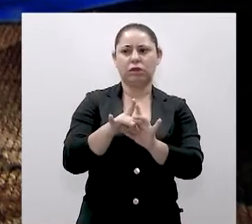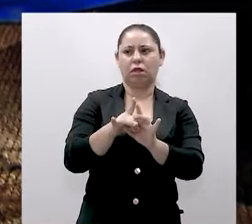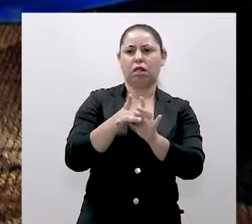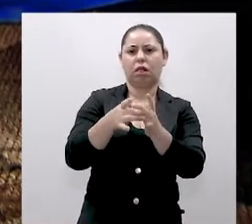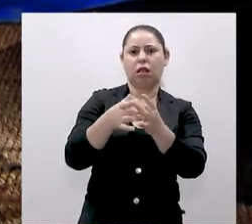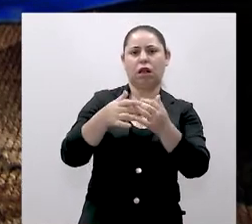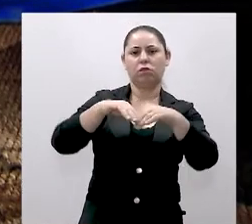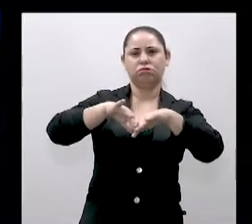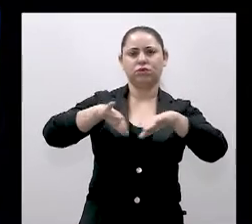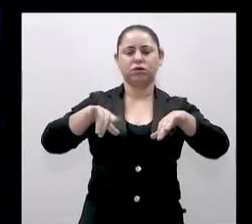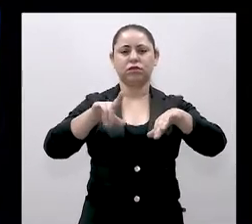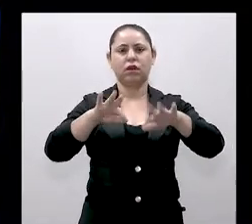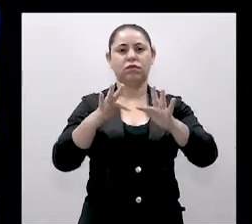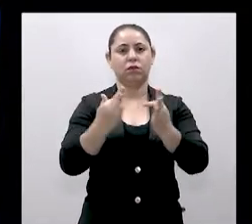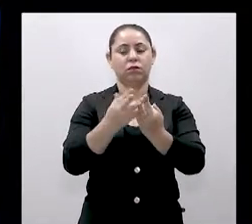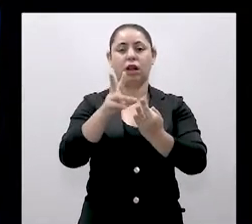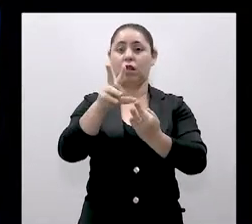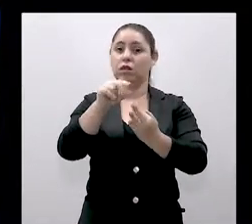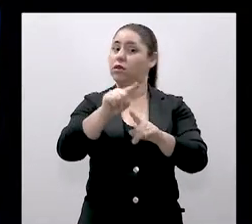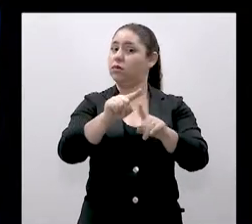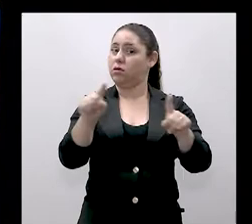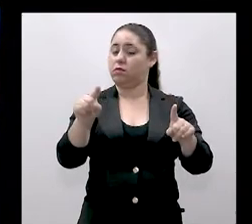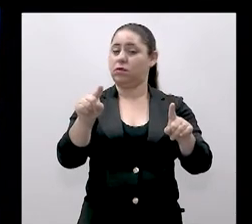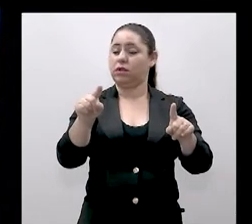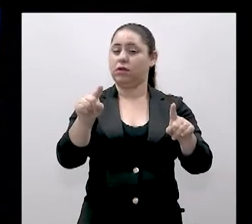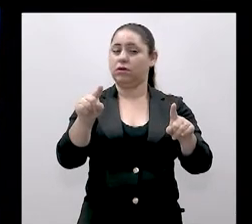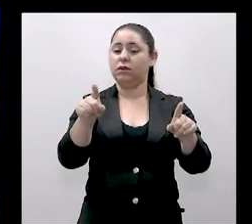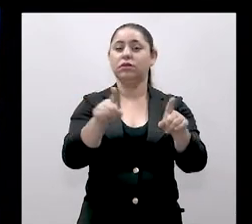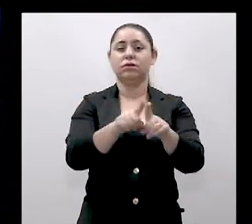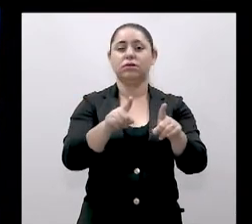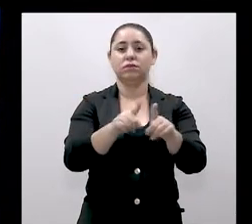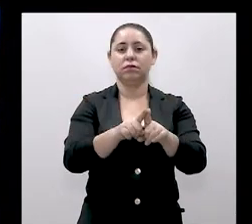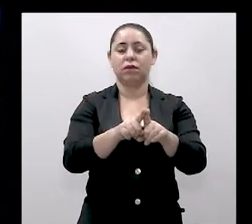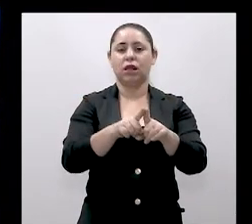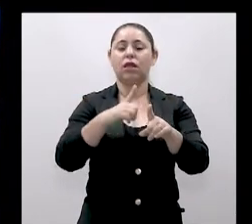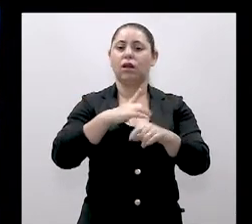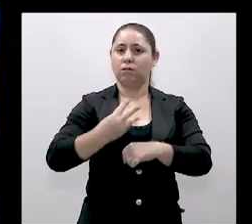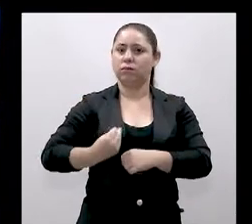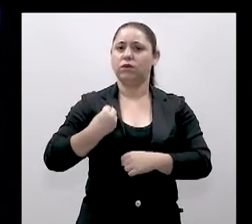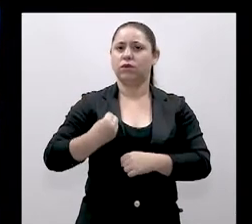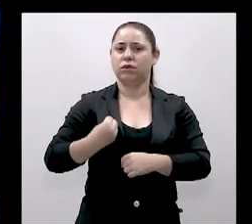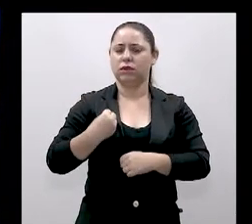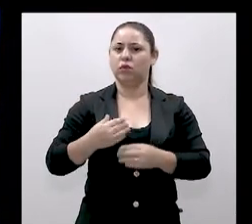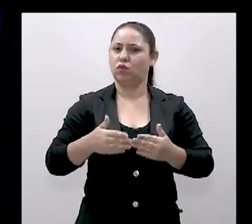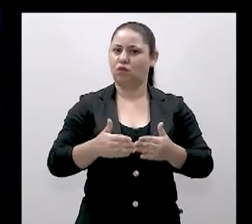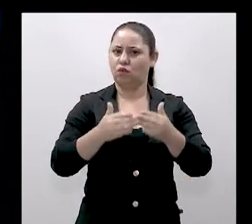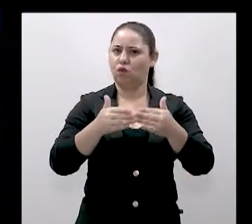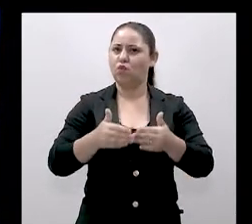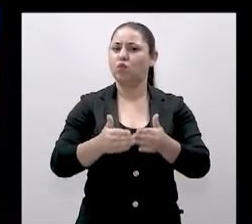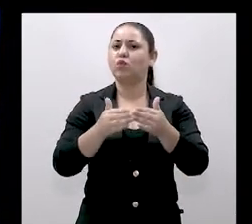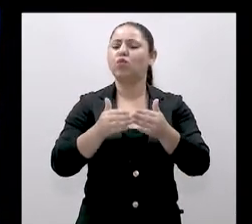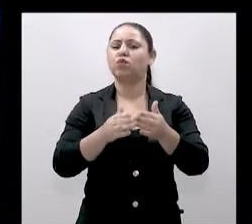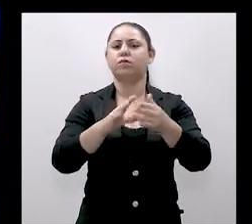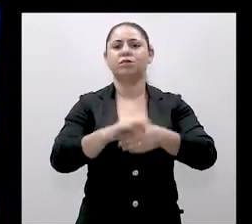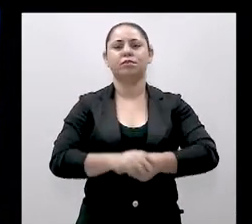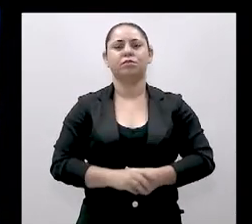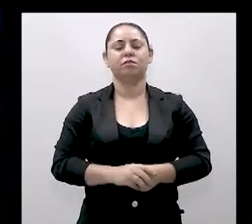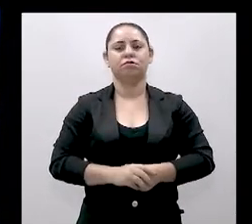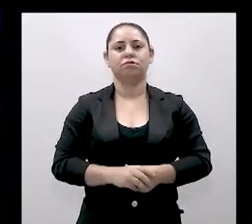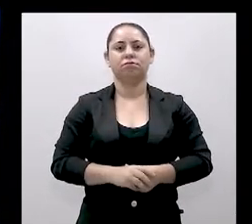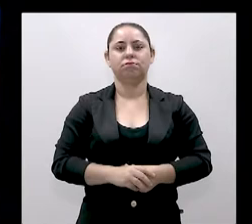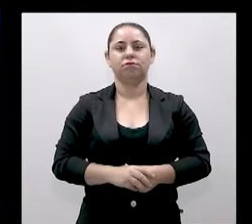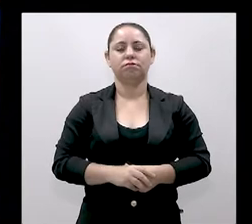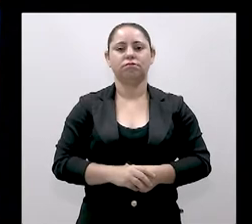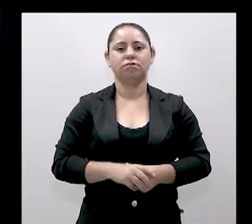toda nossa família daqui né E principalmente não tem uma presença muito forte e como um barco bom e